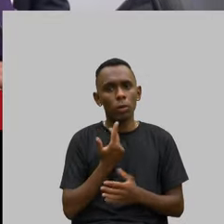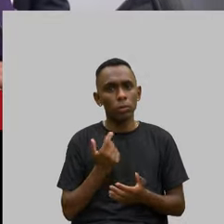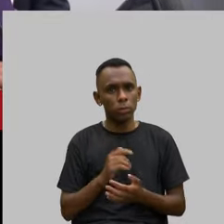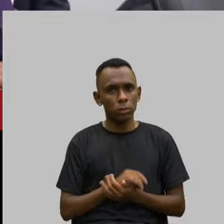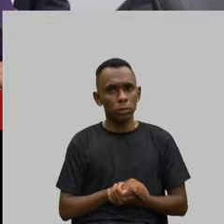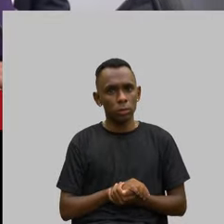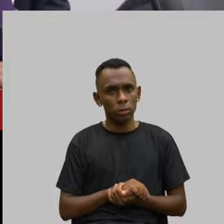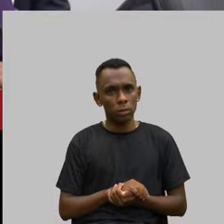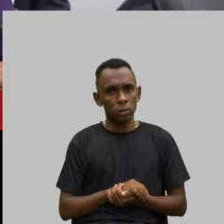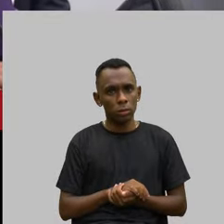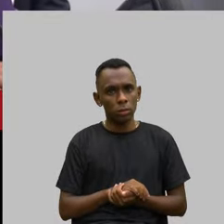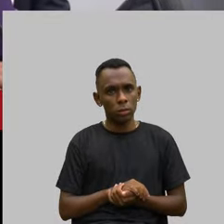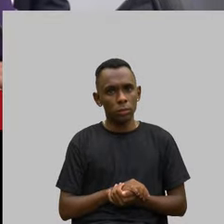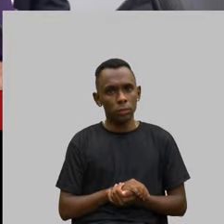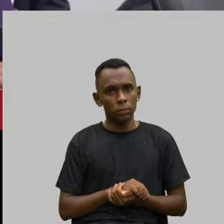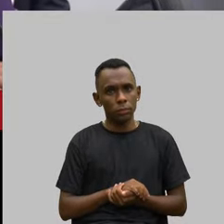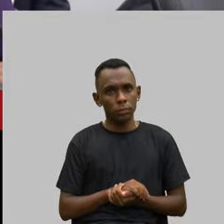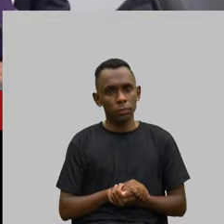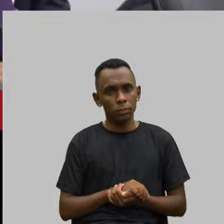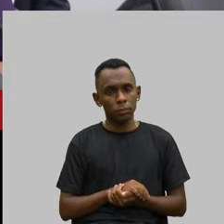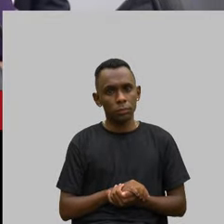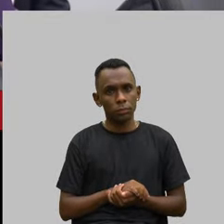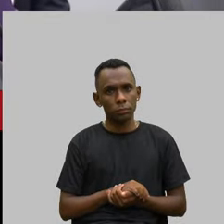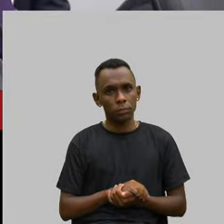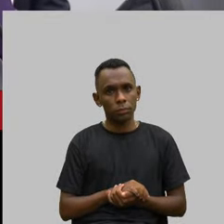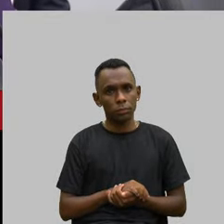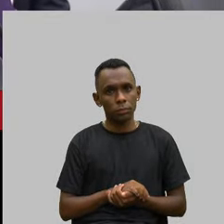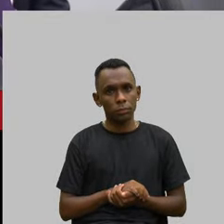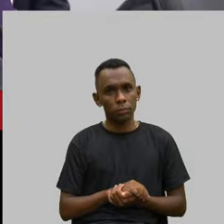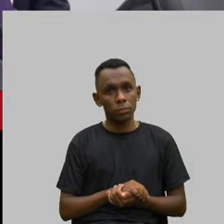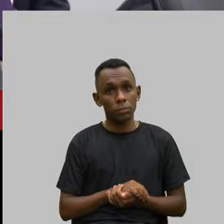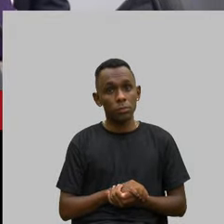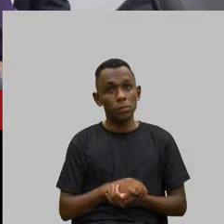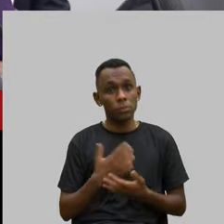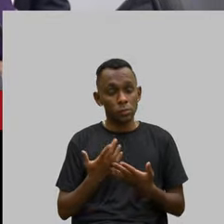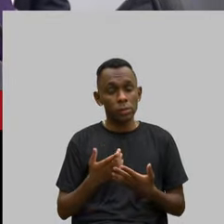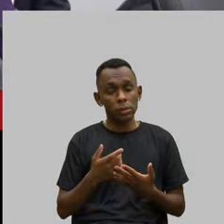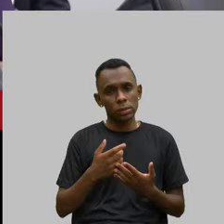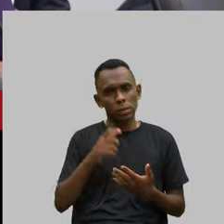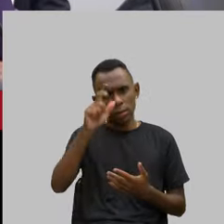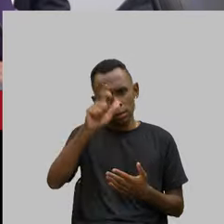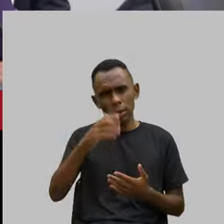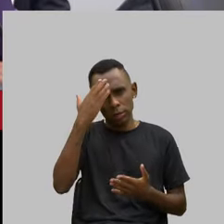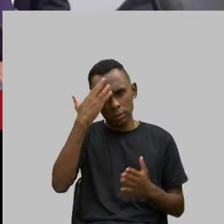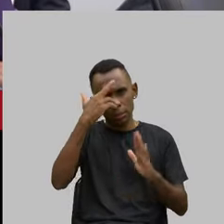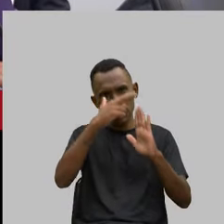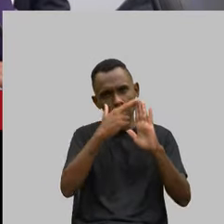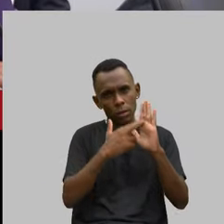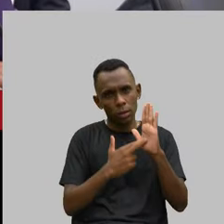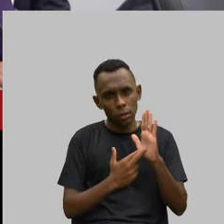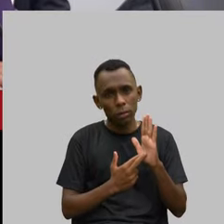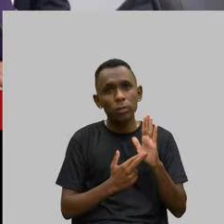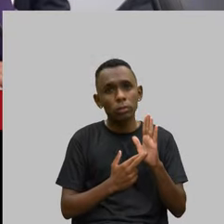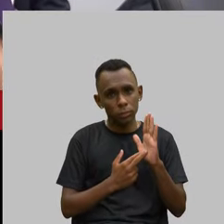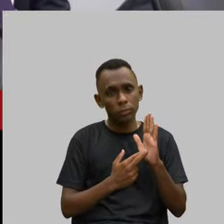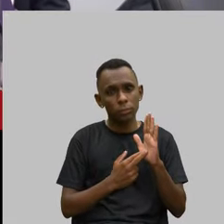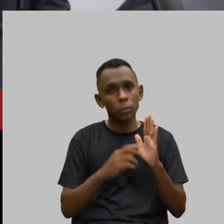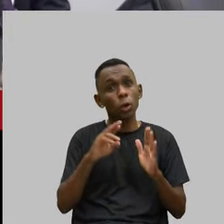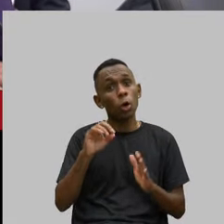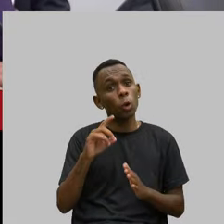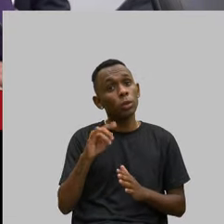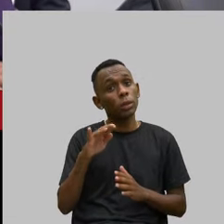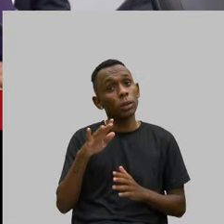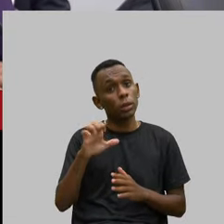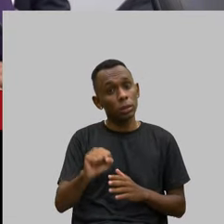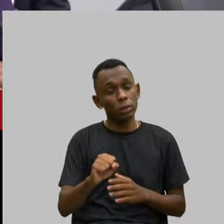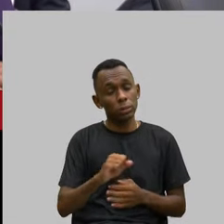isso seria melhor ótimo e ó e quem sabe de Regimento das coisas aqui é o sargento Rodrigues então